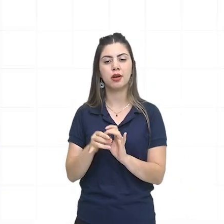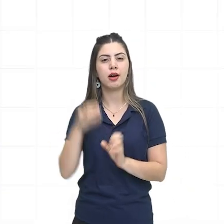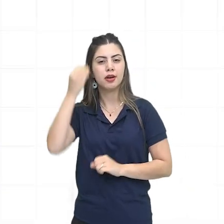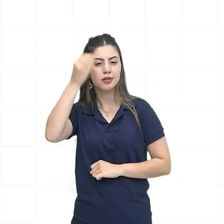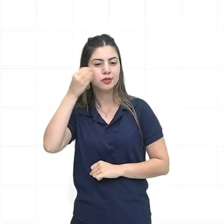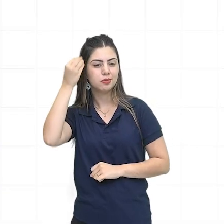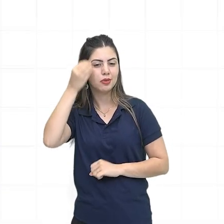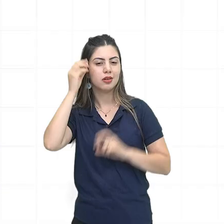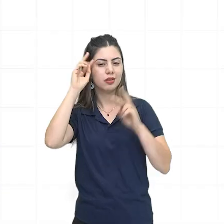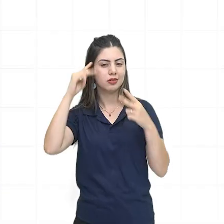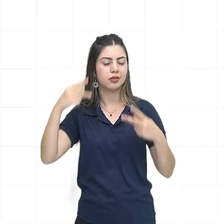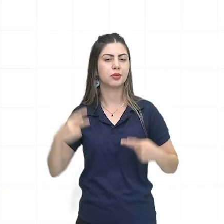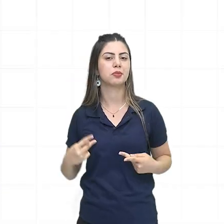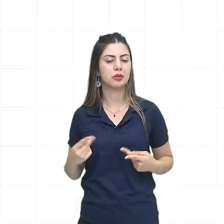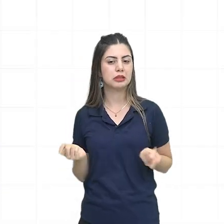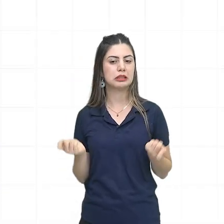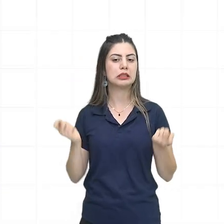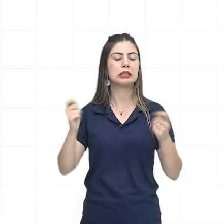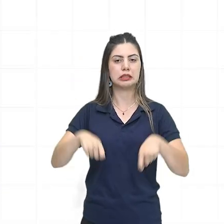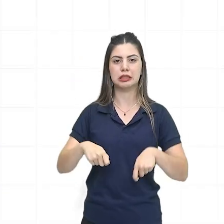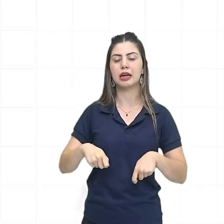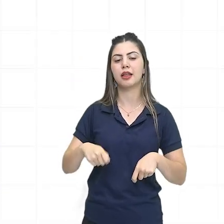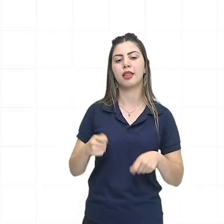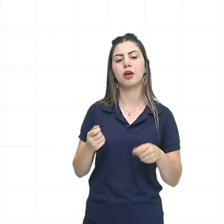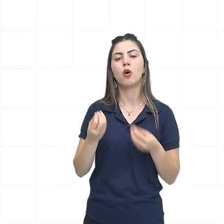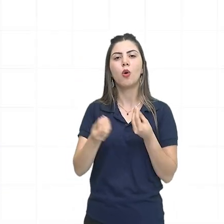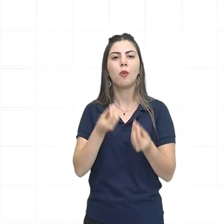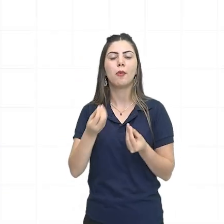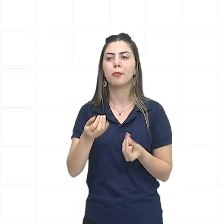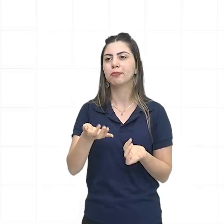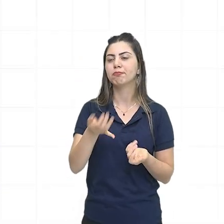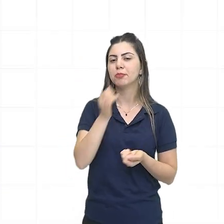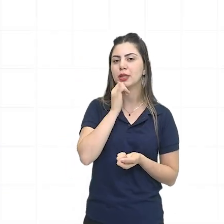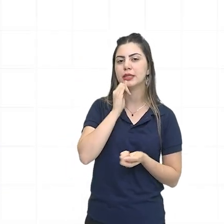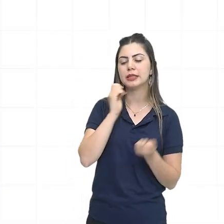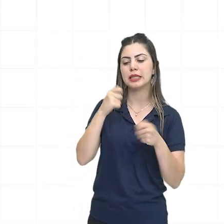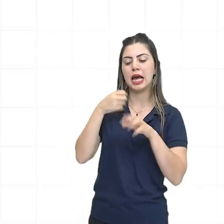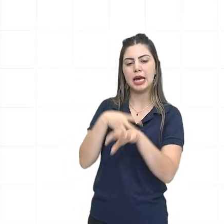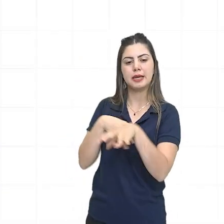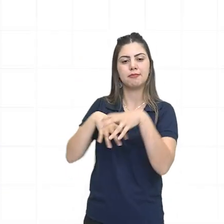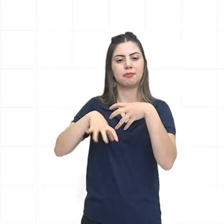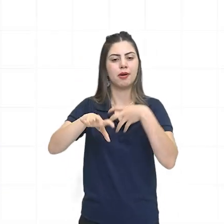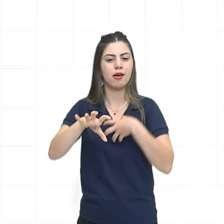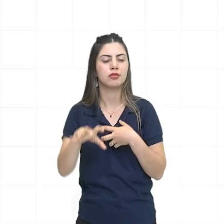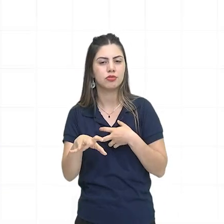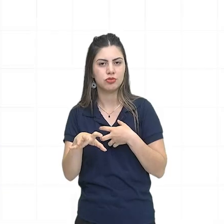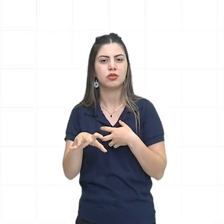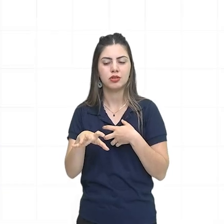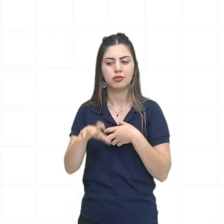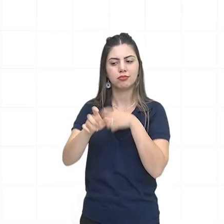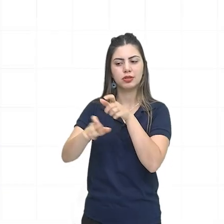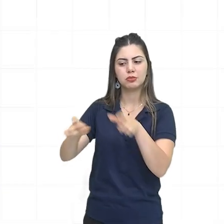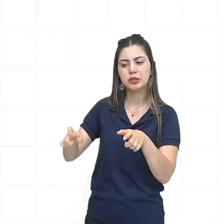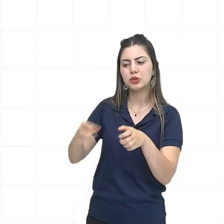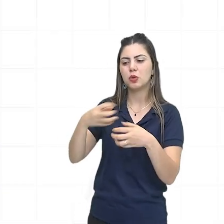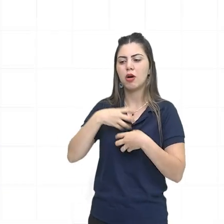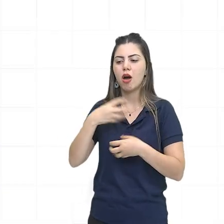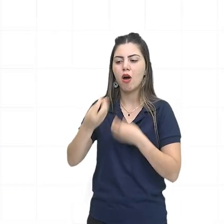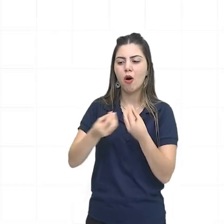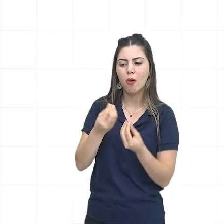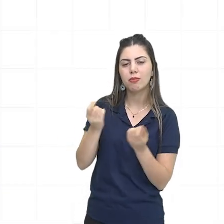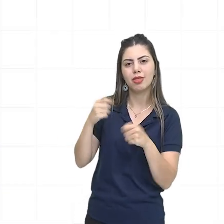mais profundas da experiência humana, ampliando nossa capacidade de empatia e